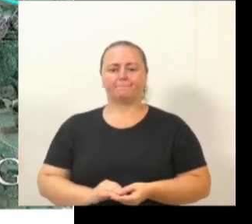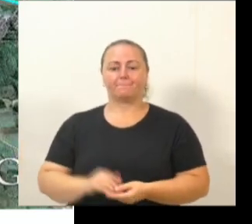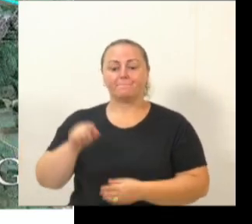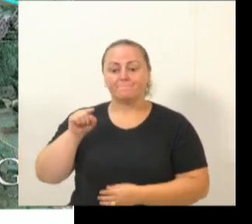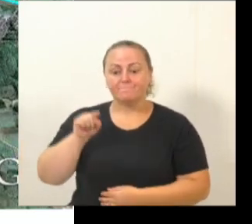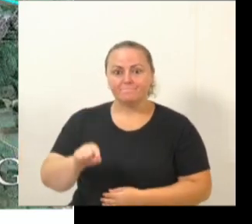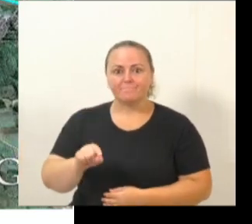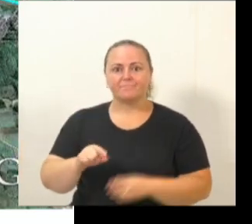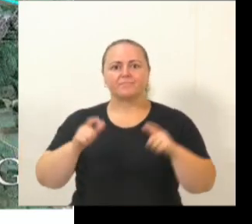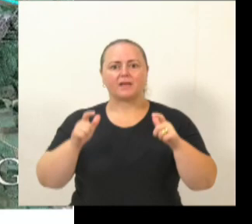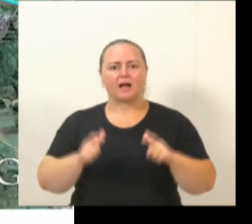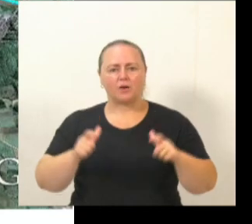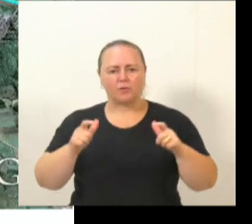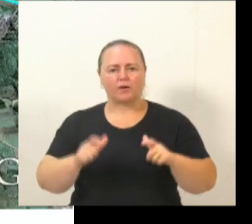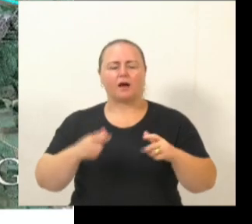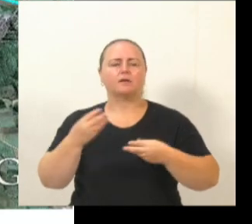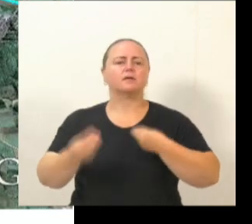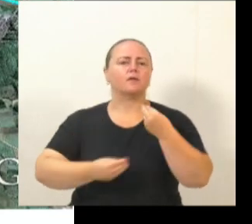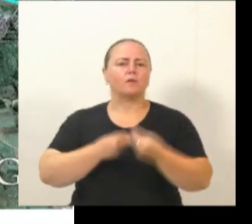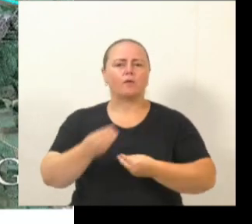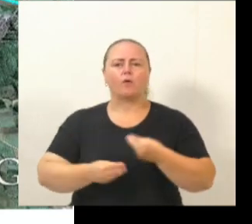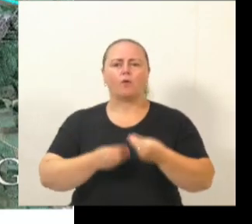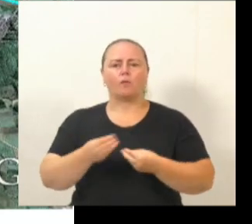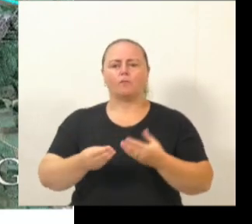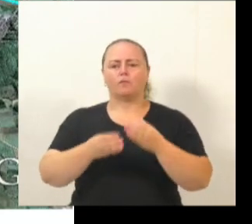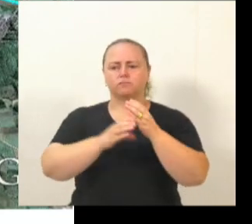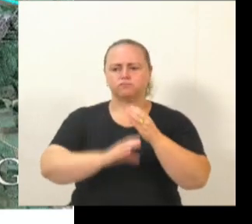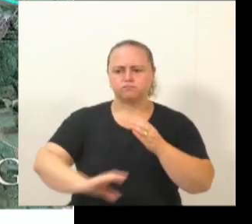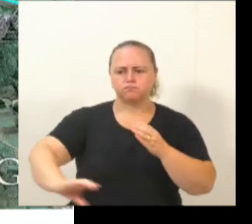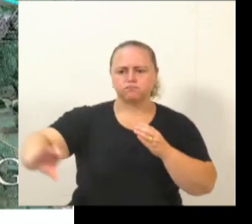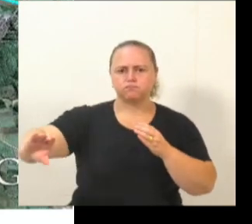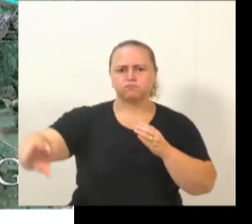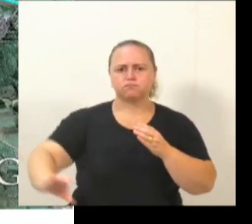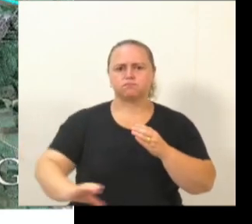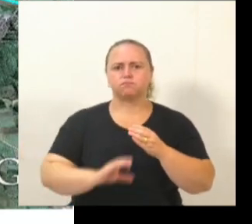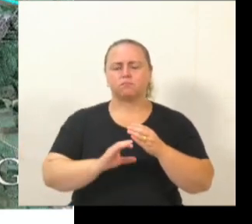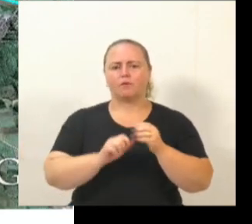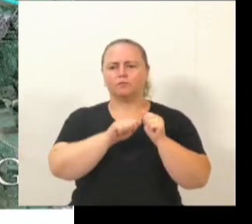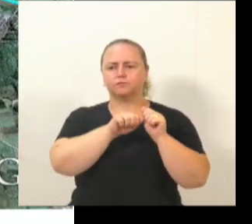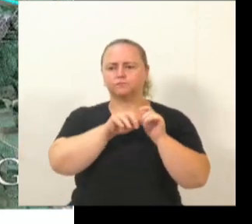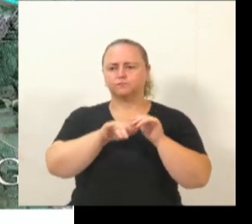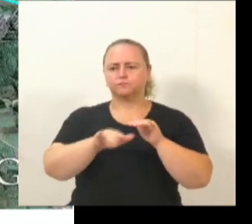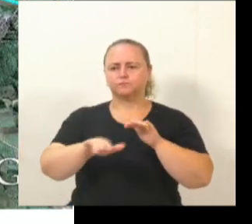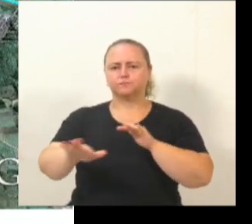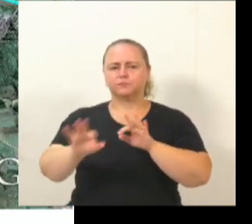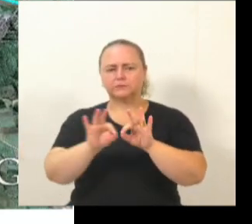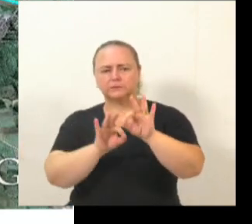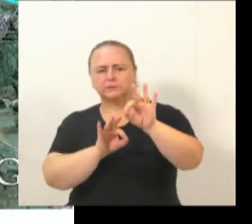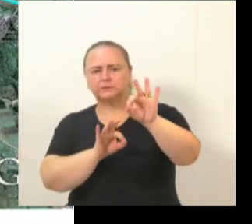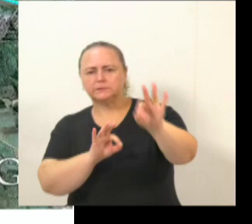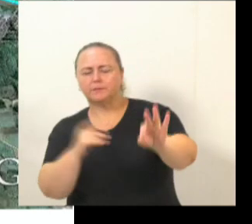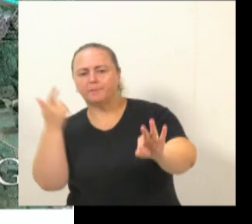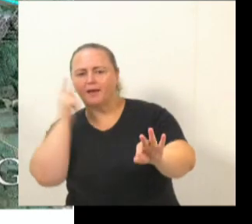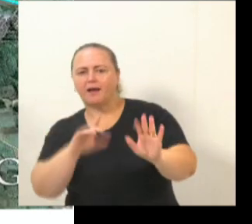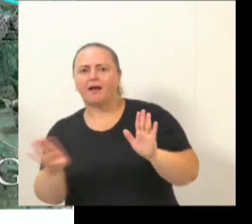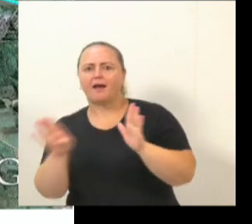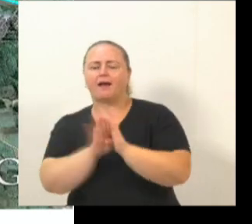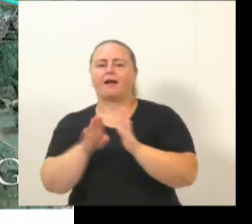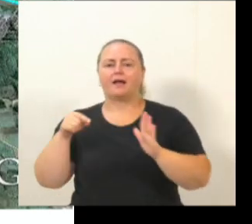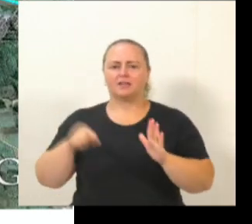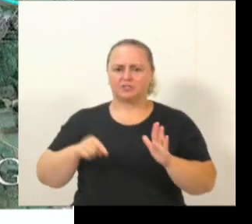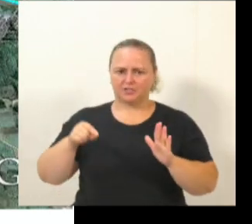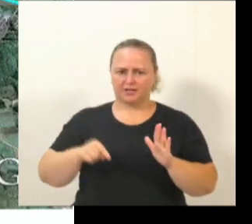as vazões das áreas depois mais distantes têm que passar para chegar nas estações. Então, um sistema de maior porte, para